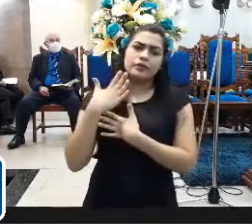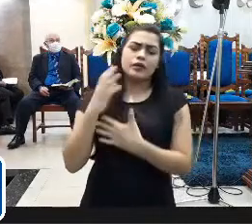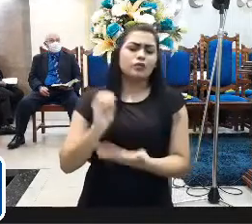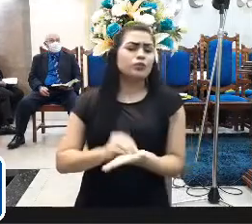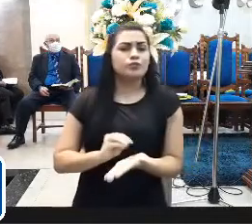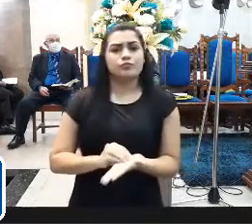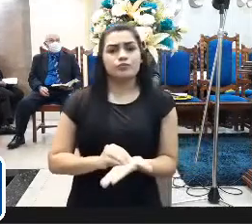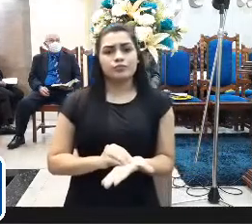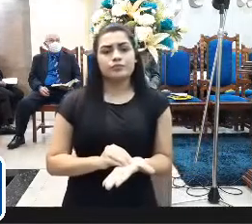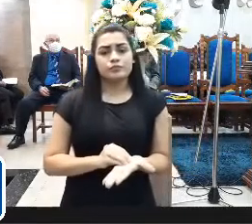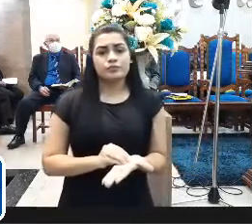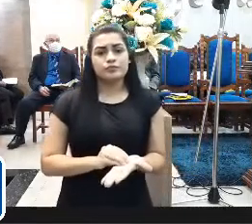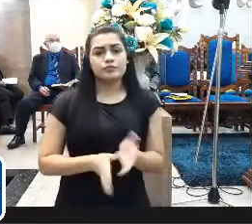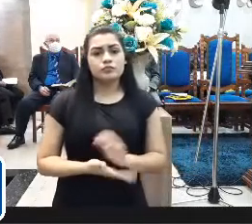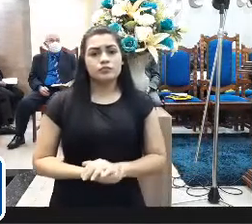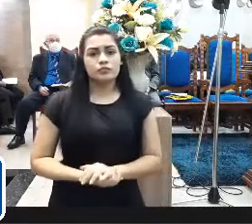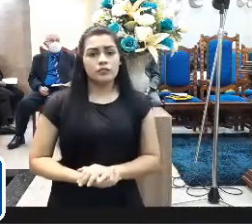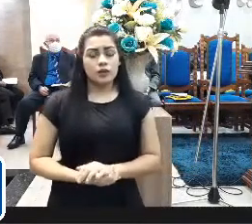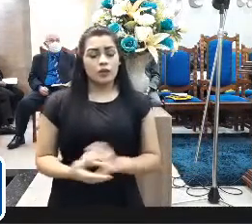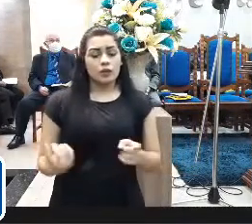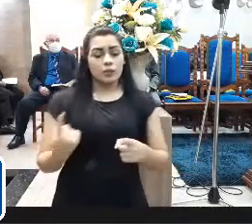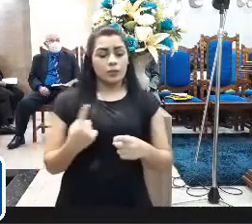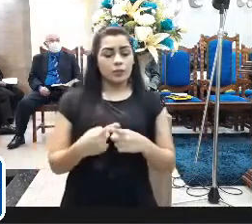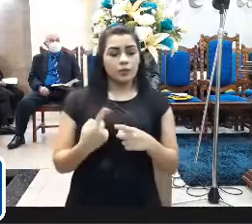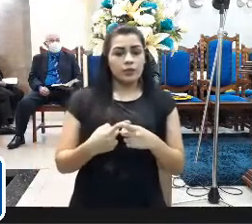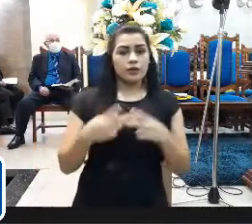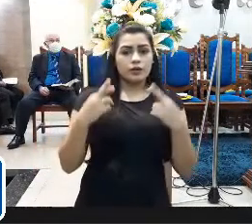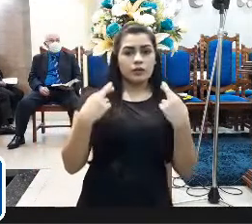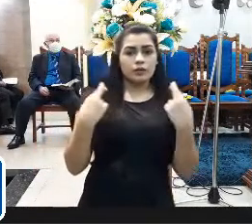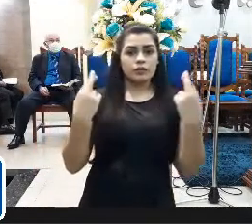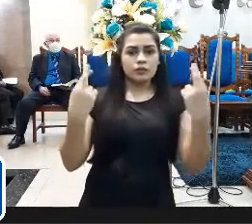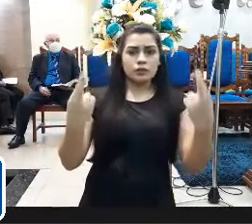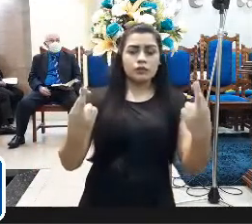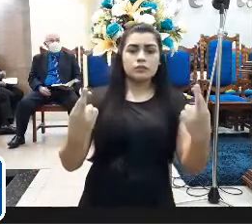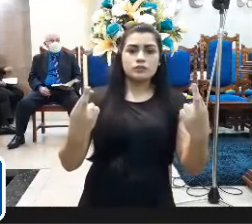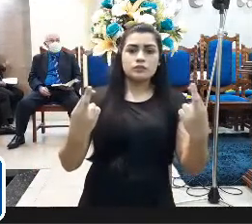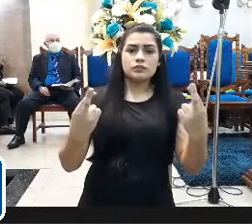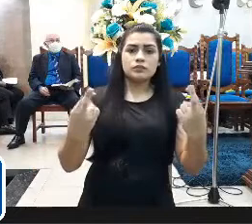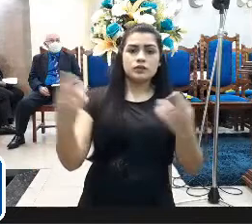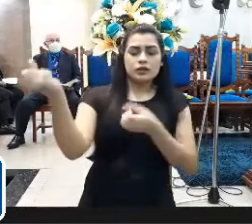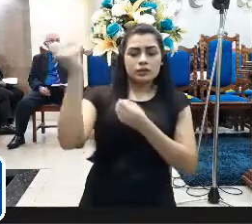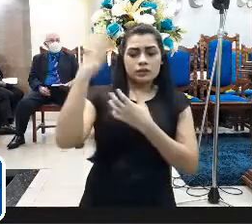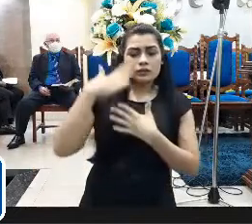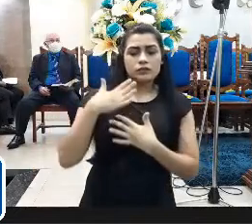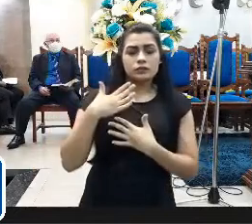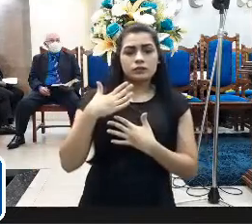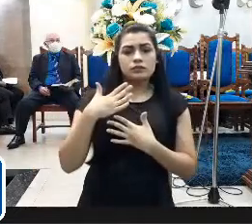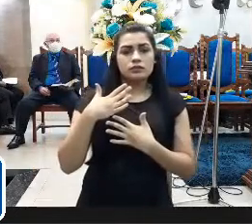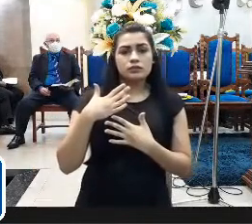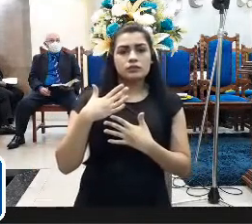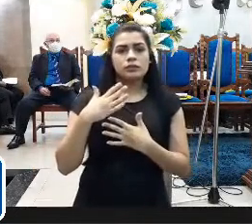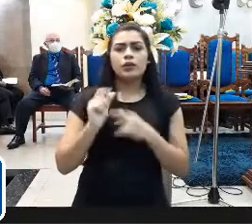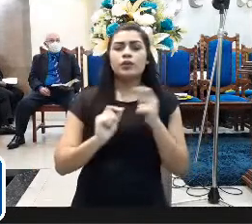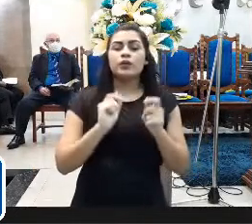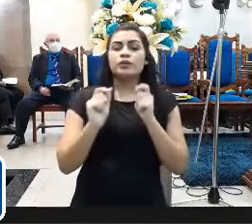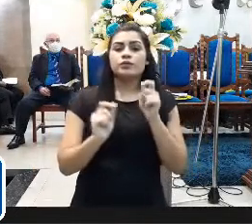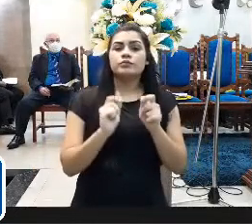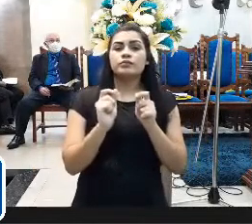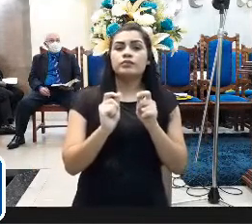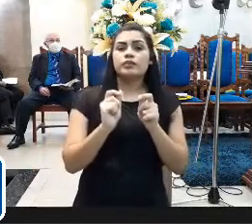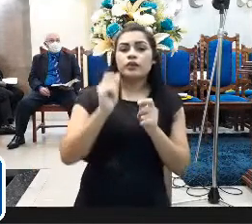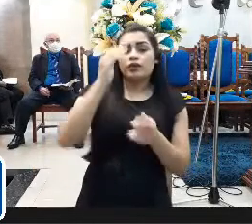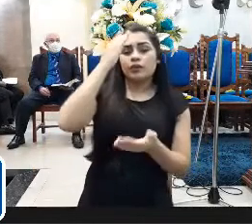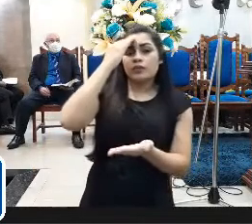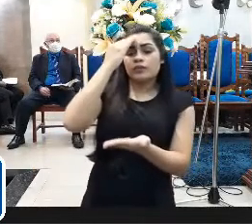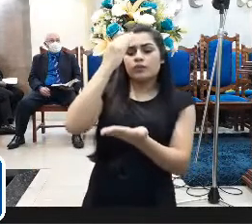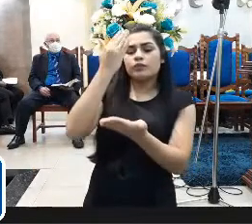esperança da graça. Porque essa esperança da graça, deixa eu voltar a falar aí, é exatamente uma expectativa favorável